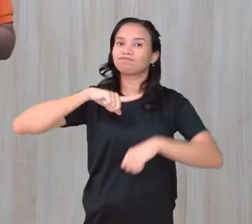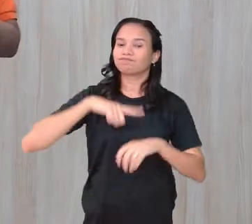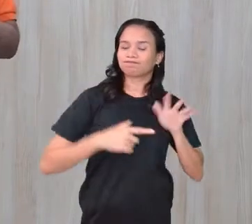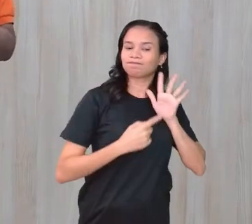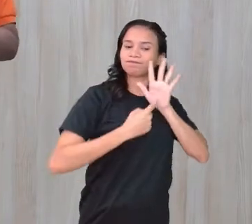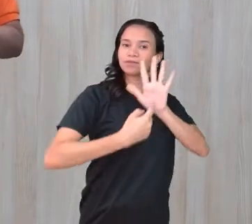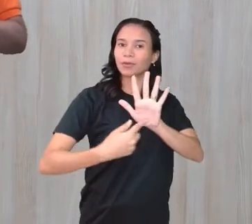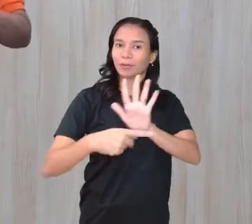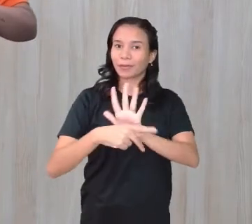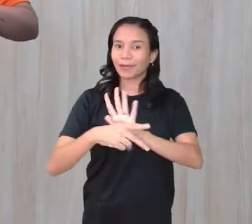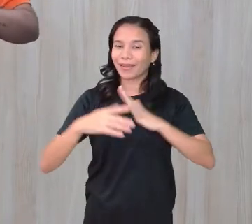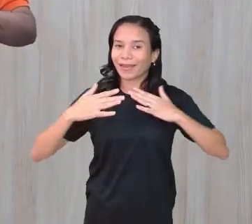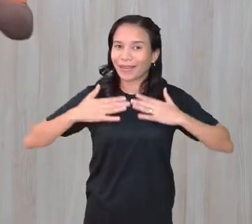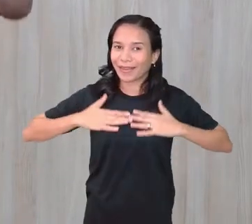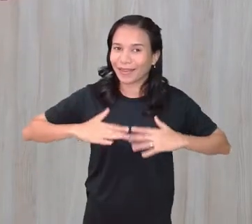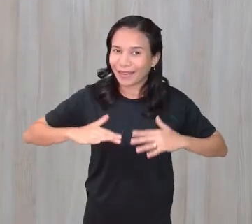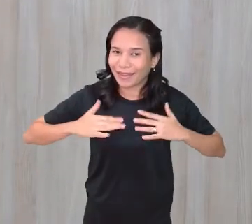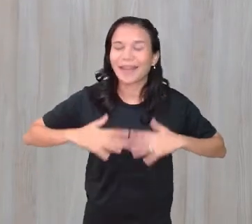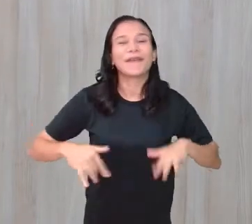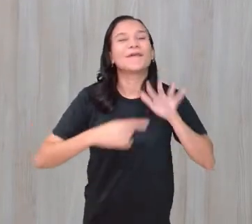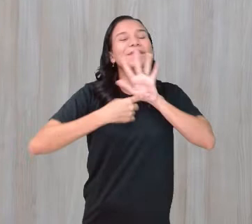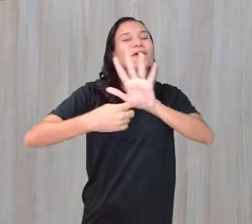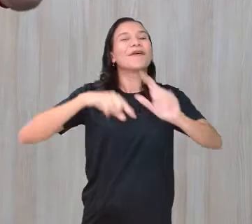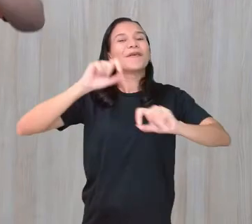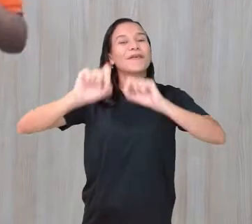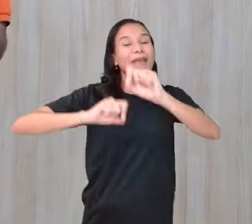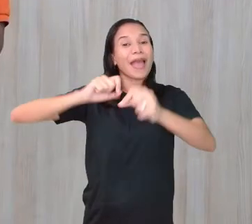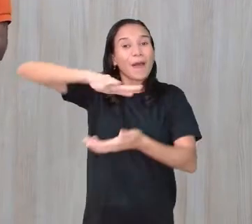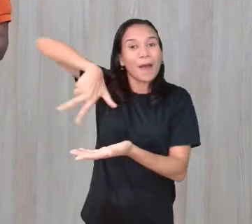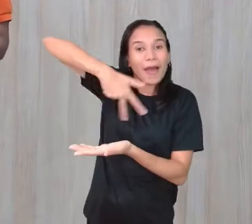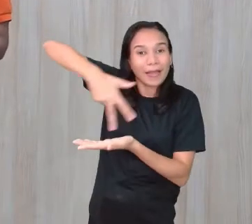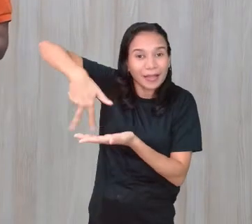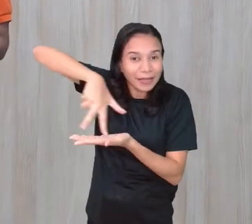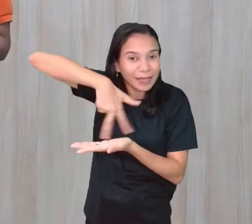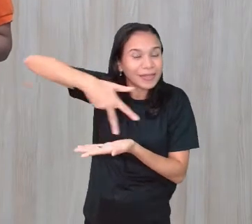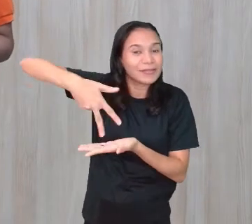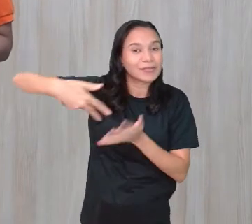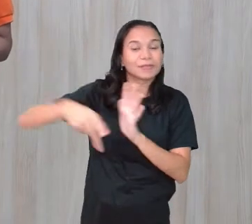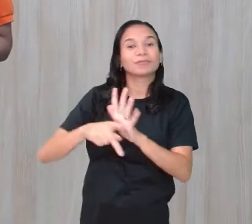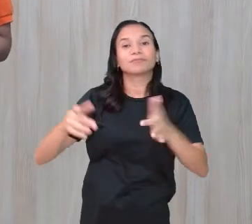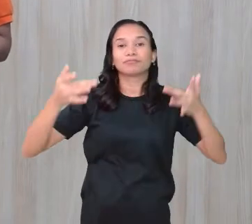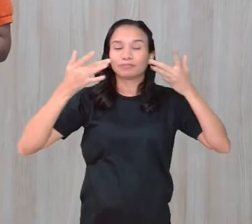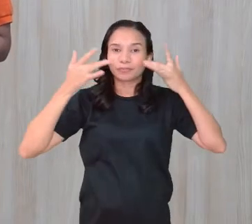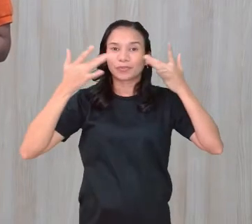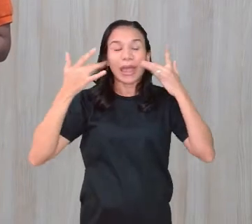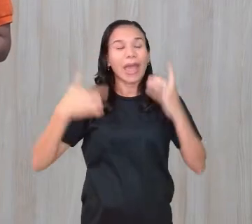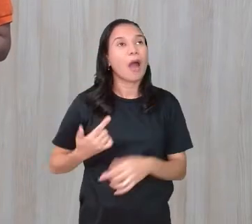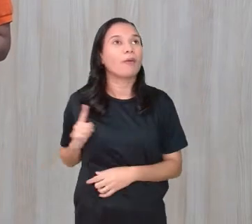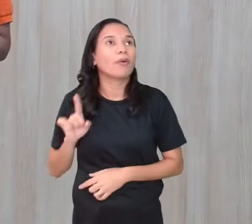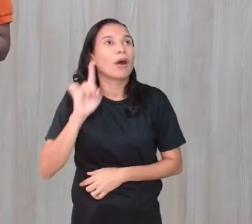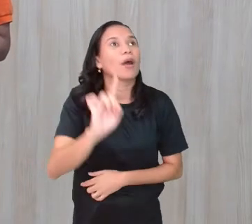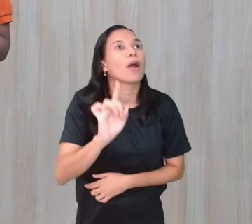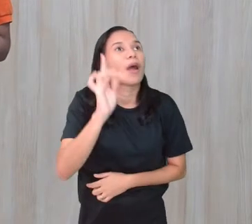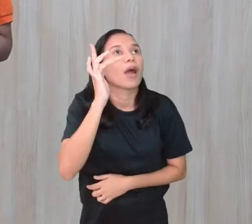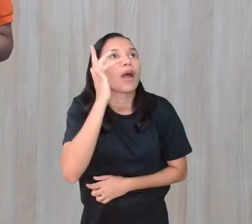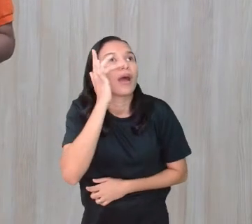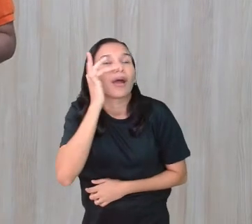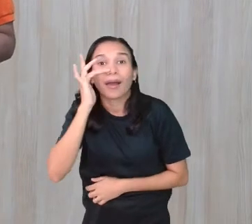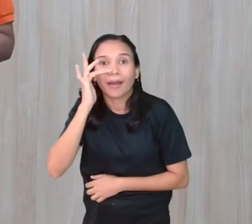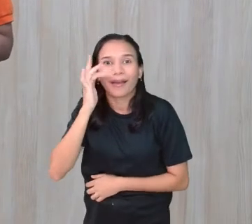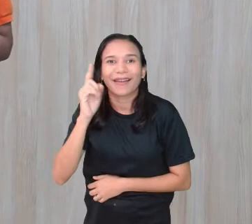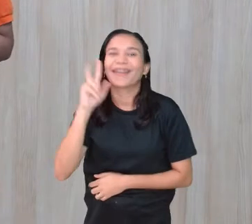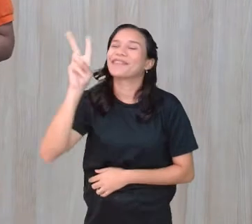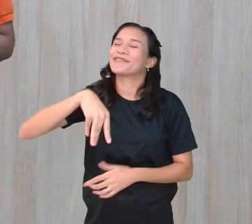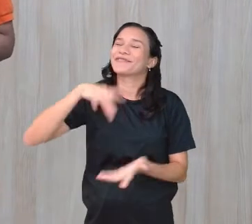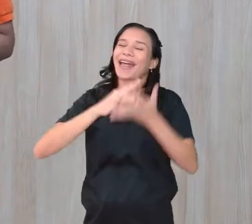apresentou, calma, ele apresentou uma dança no teatro. Eu fui lá ver, assisti e olha,